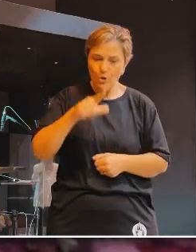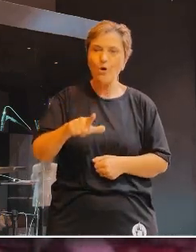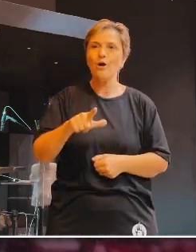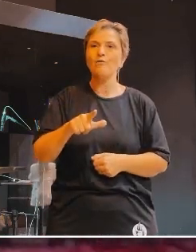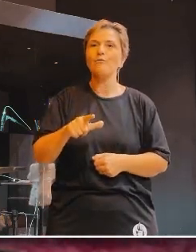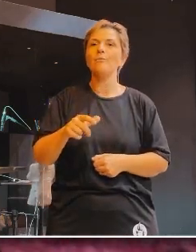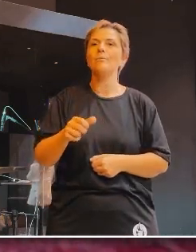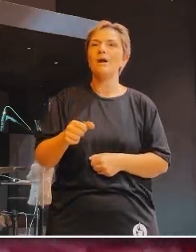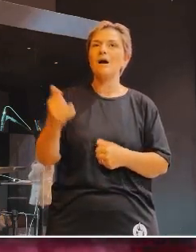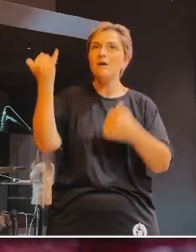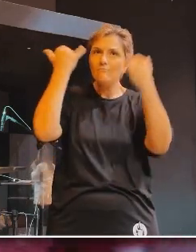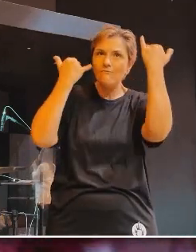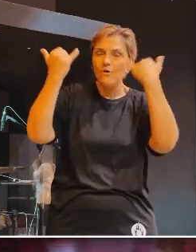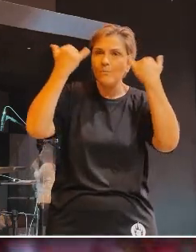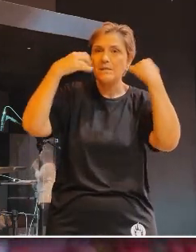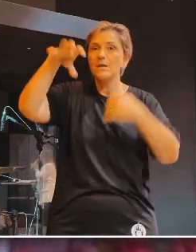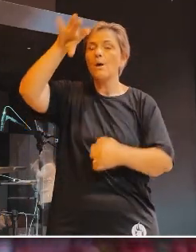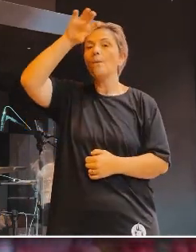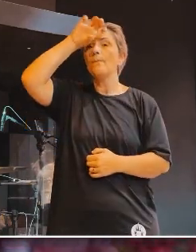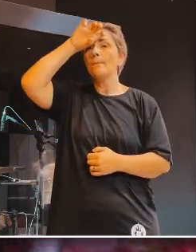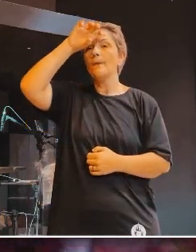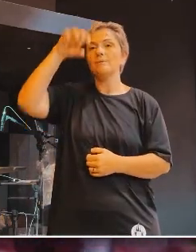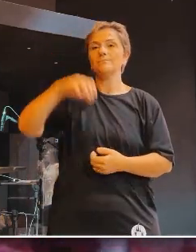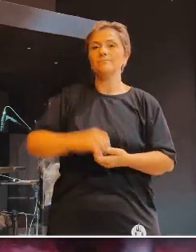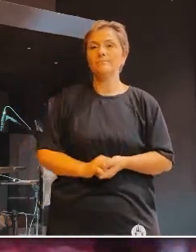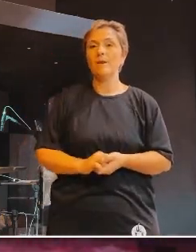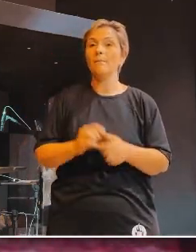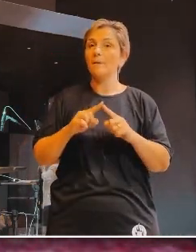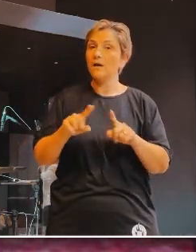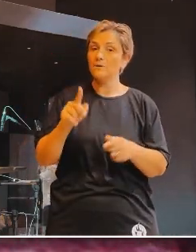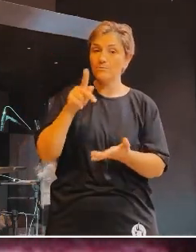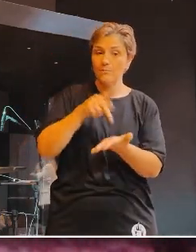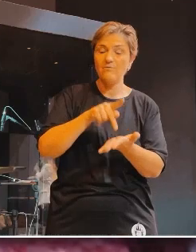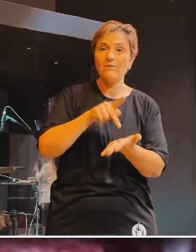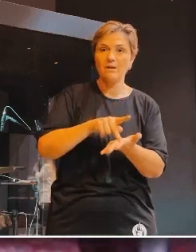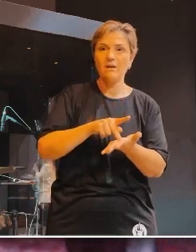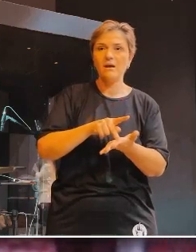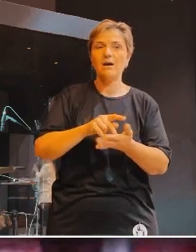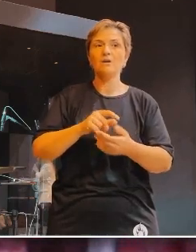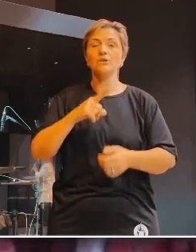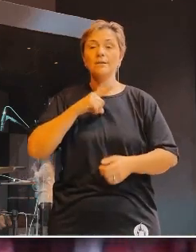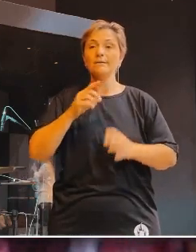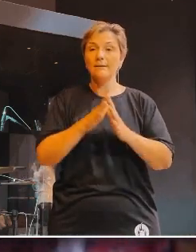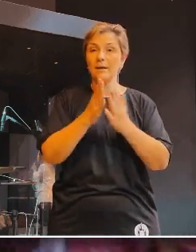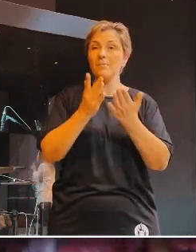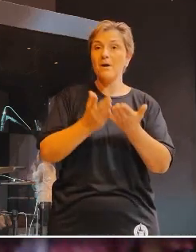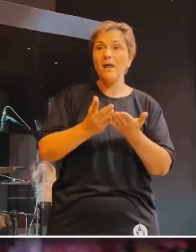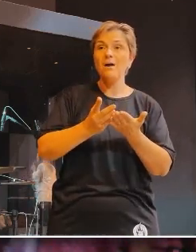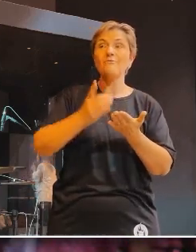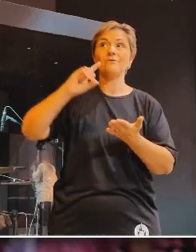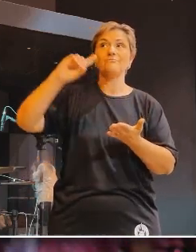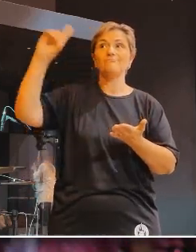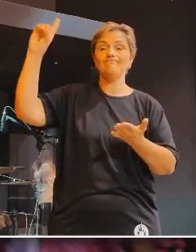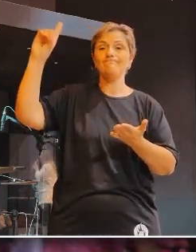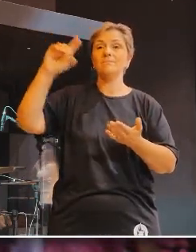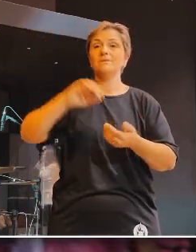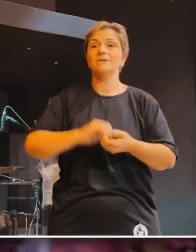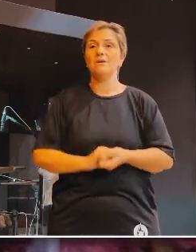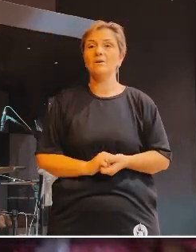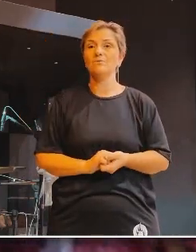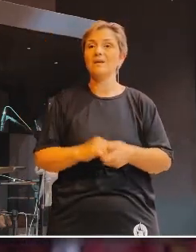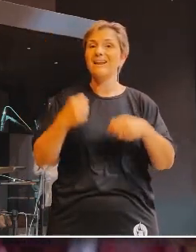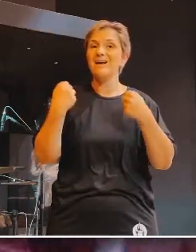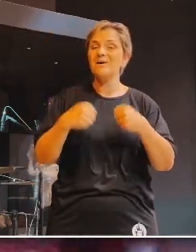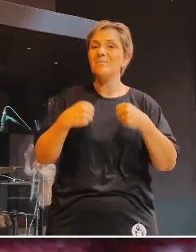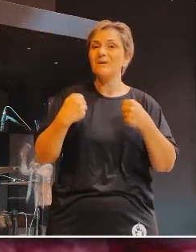informação. Mas uma verdade contida na palavra, na Bíblia, ela